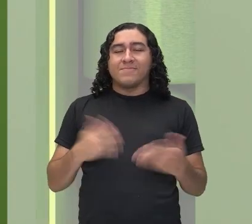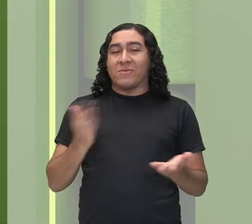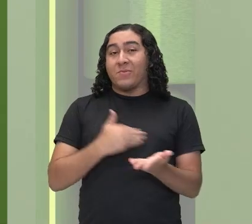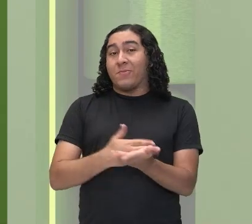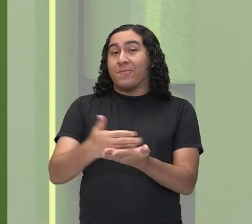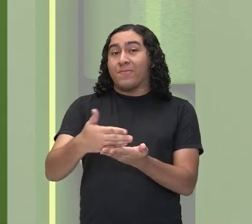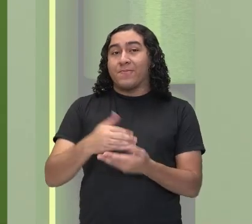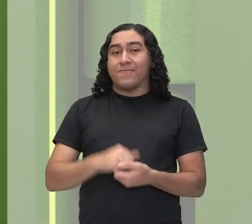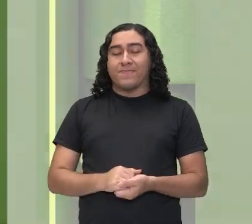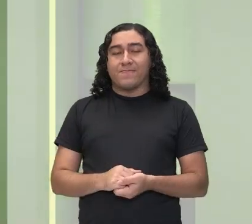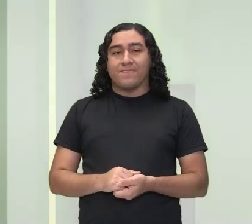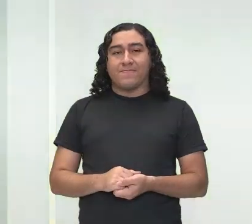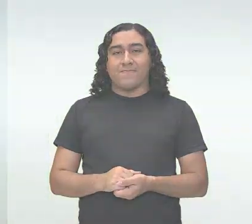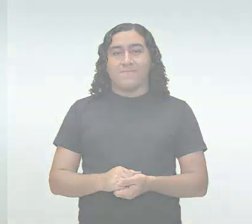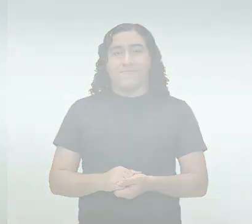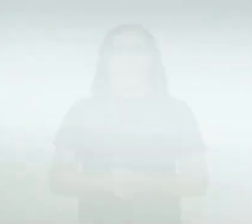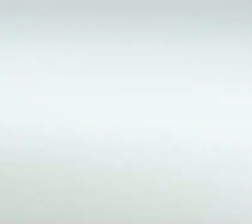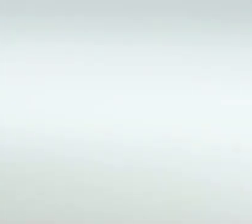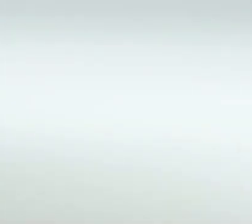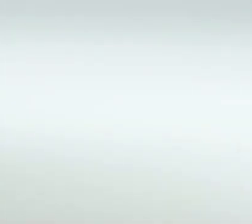vamos começar?